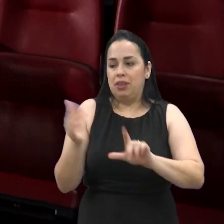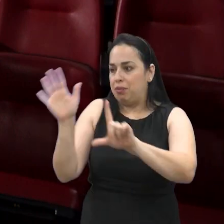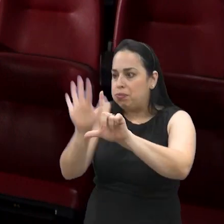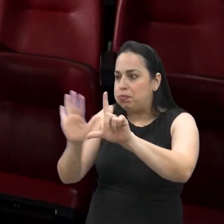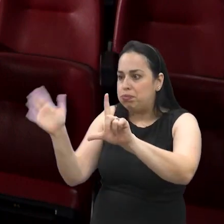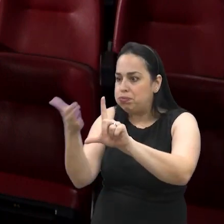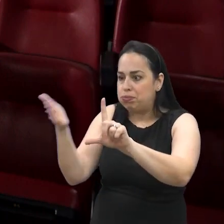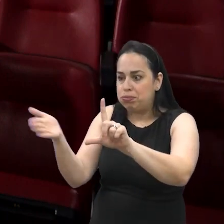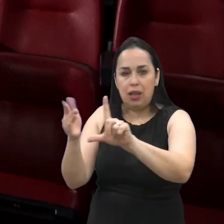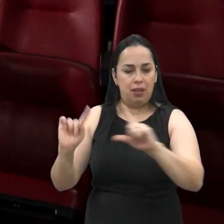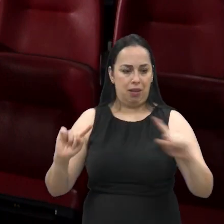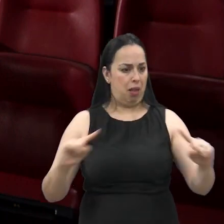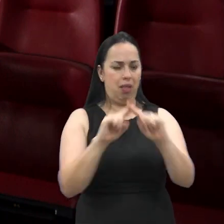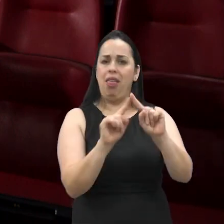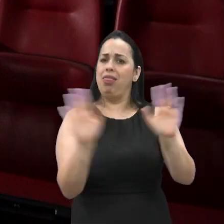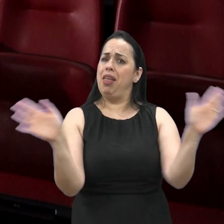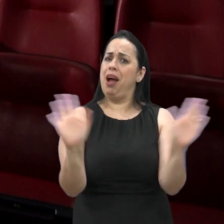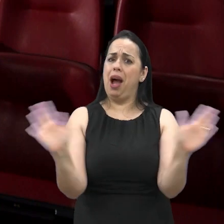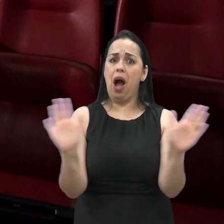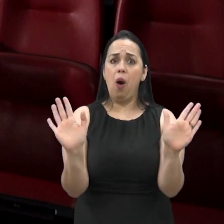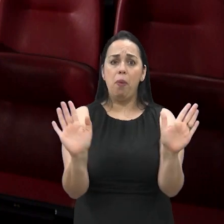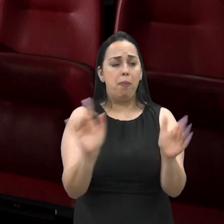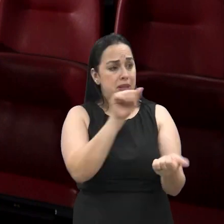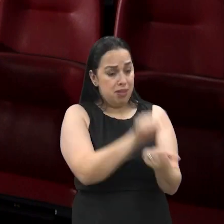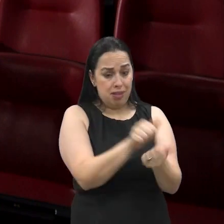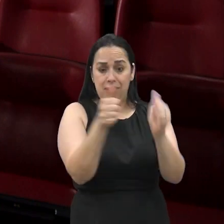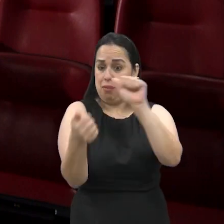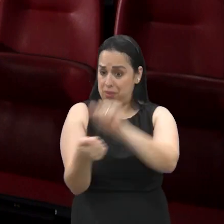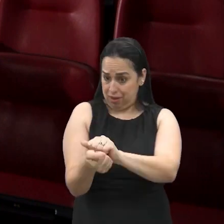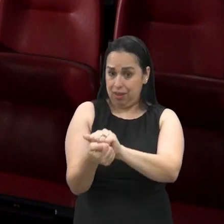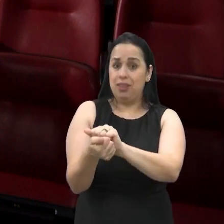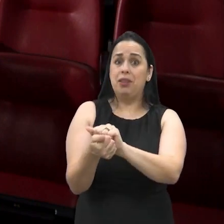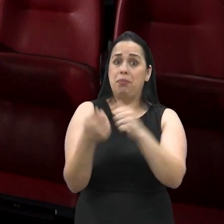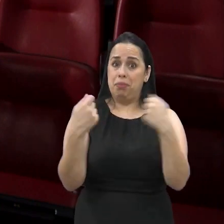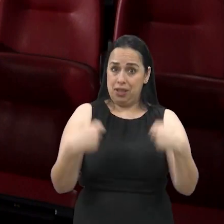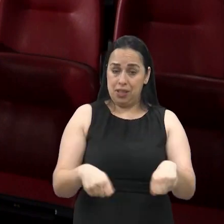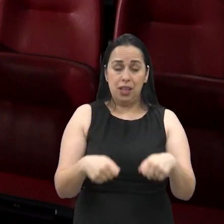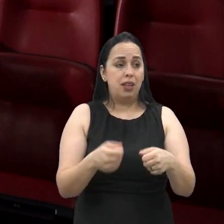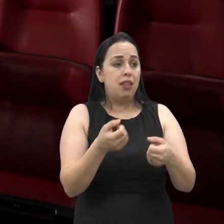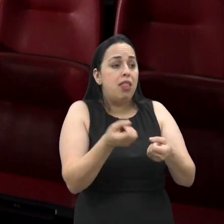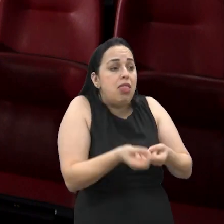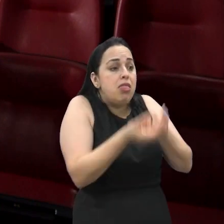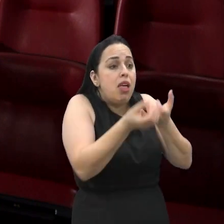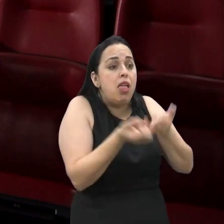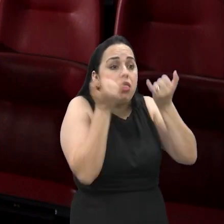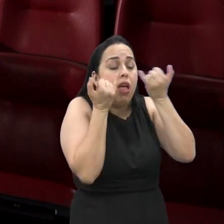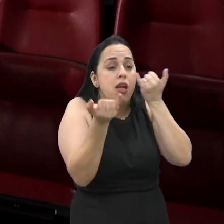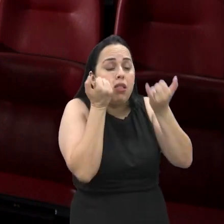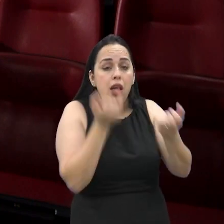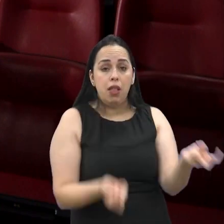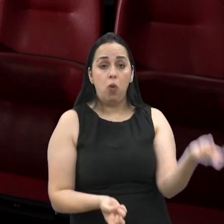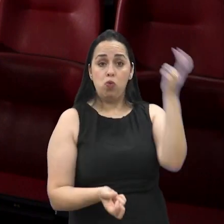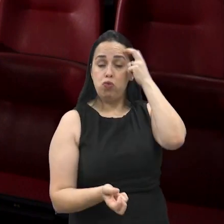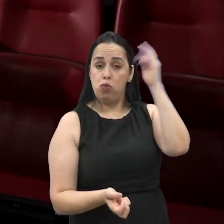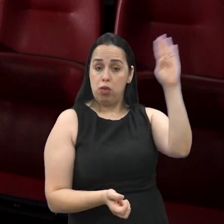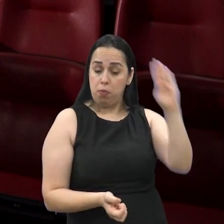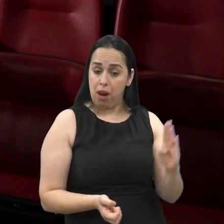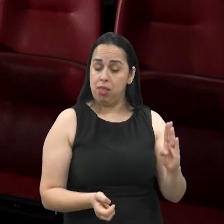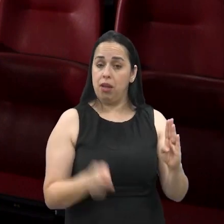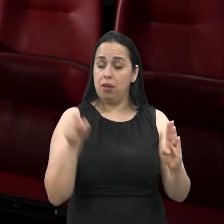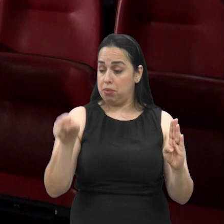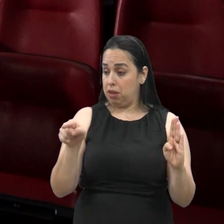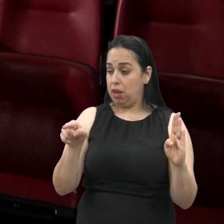streaming, a gente não tem que competir com eles. Nós temos que adaptar com eles e levar informação da cultura brasileira